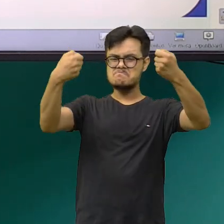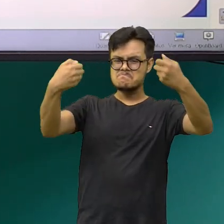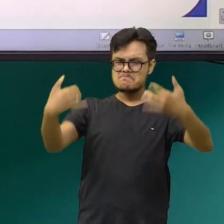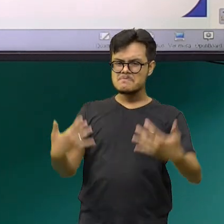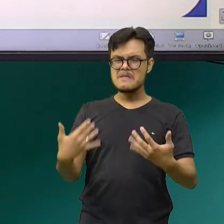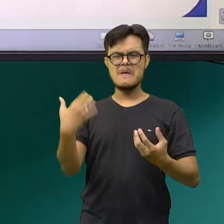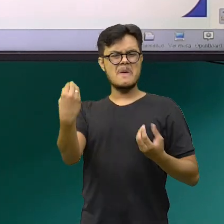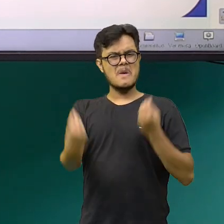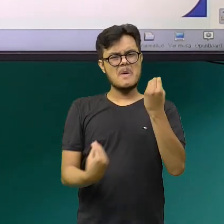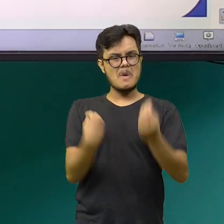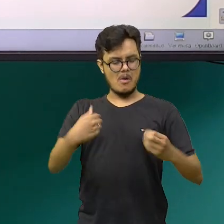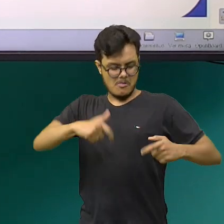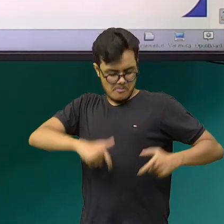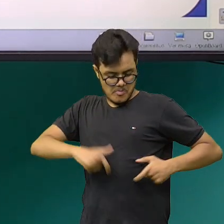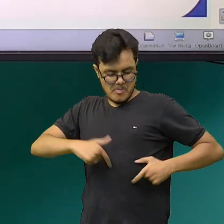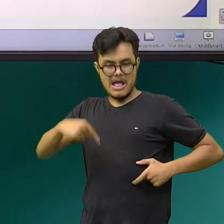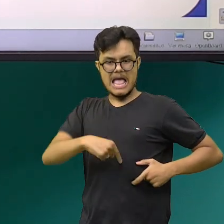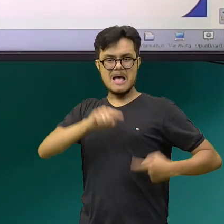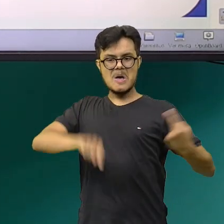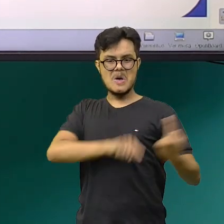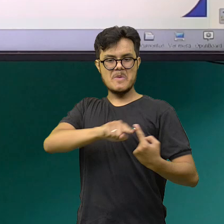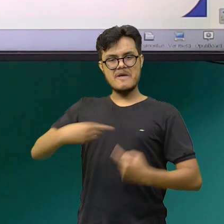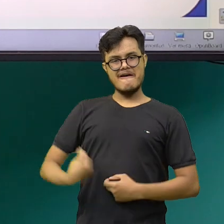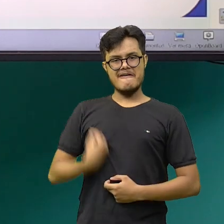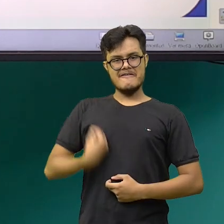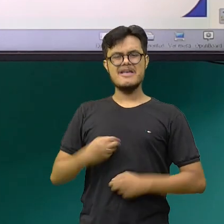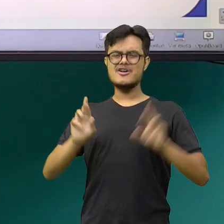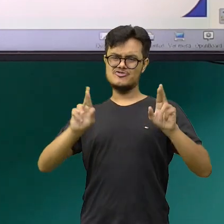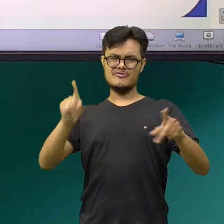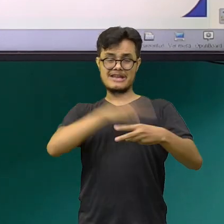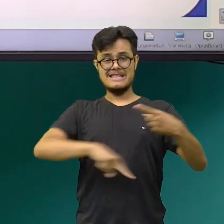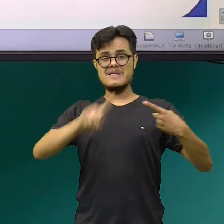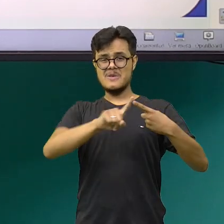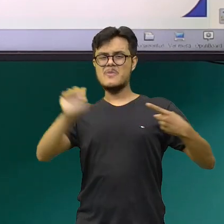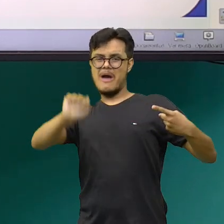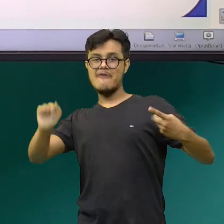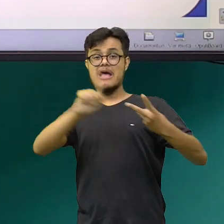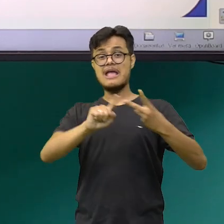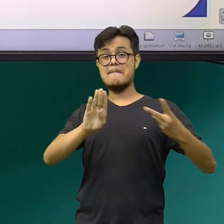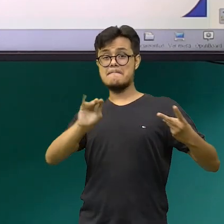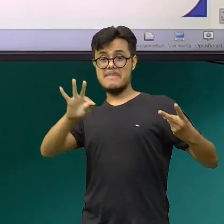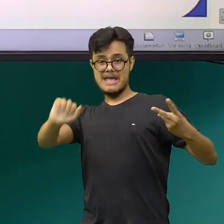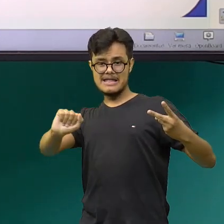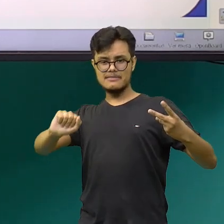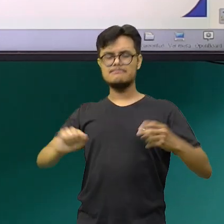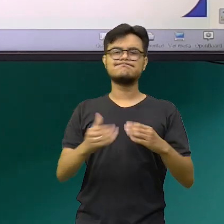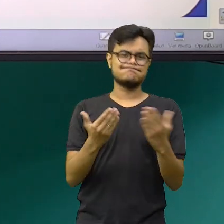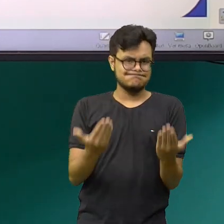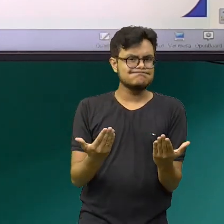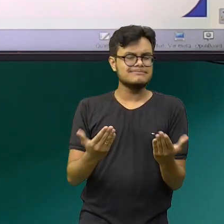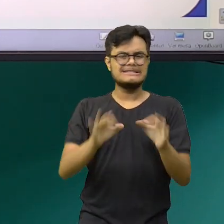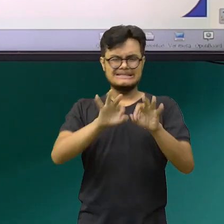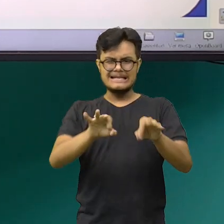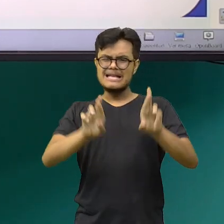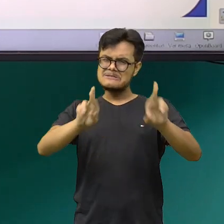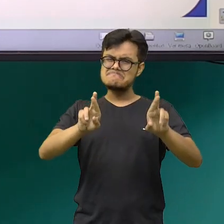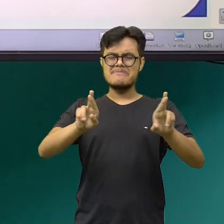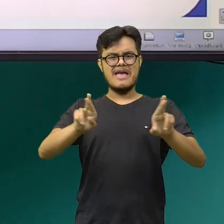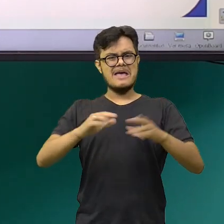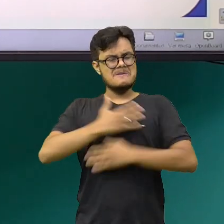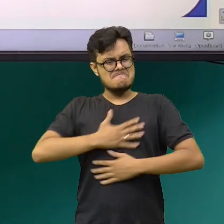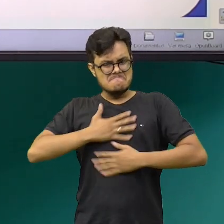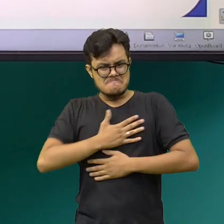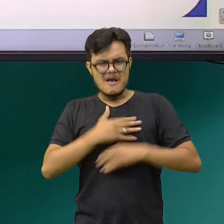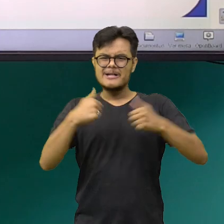as enzimas digestivas, a diferença da glândula endócrina e exócrina, certo? E é isso, galera, espero que vocês tenham